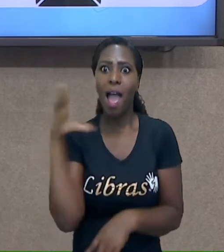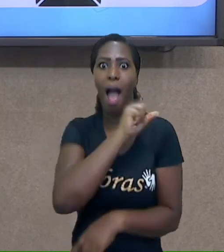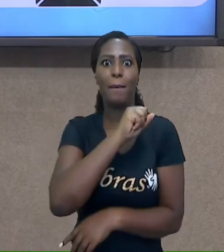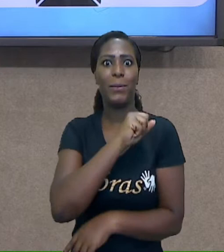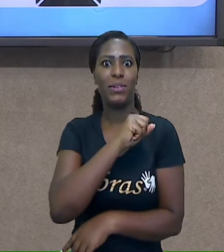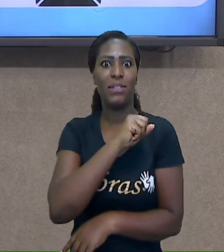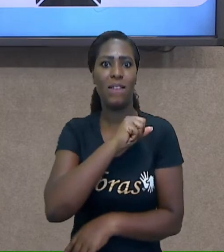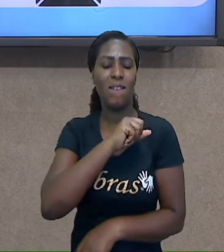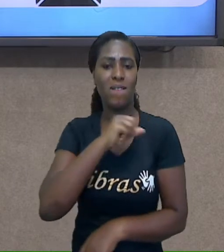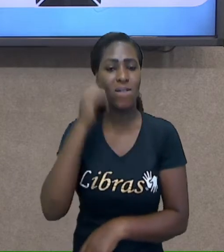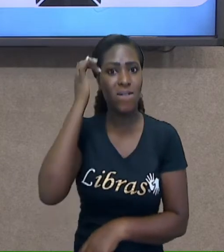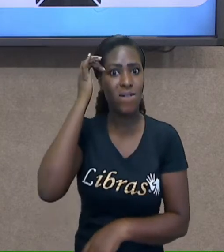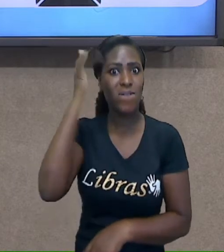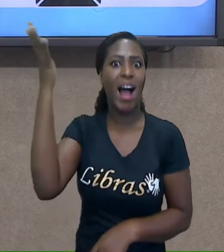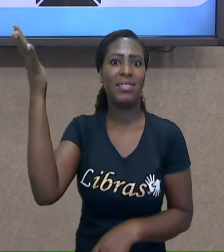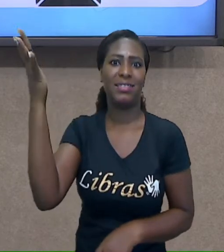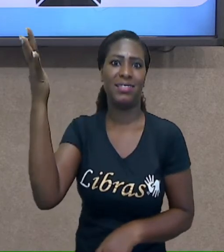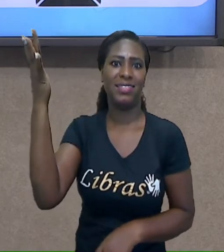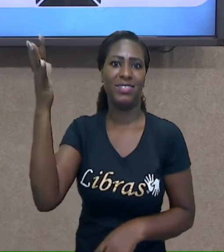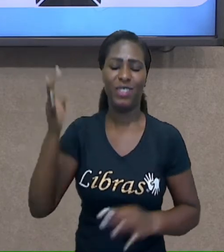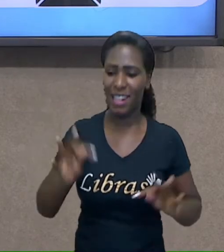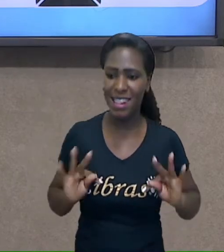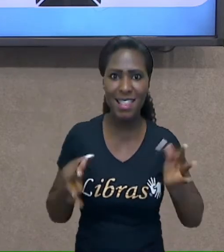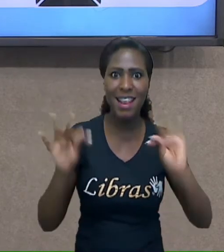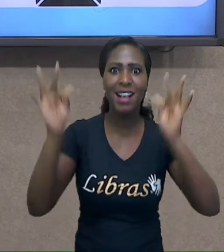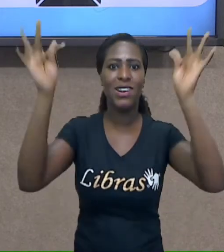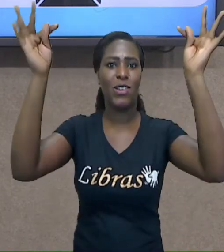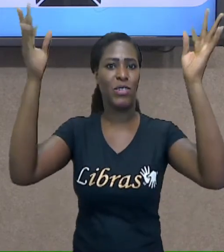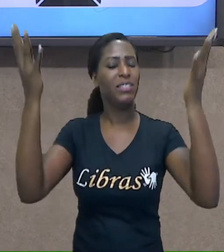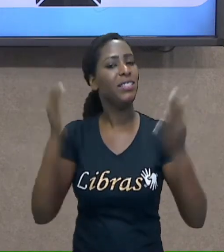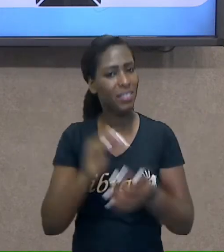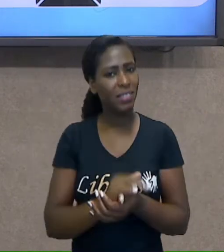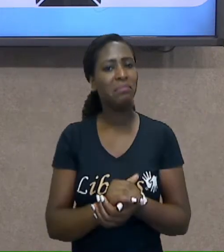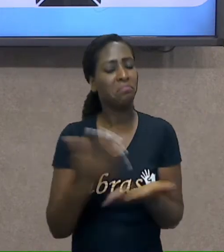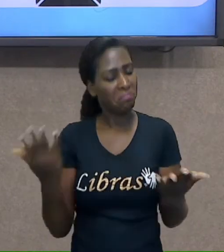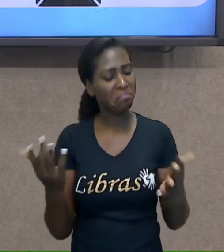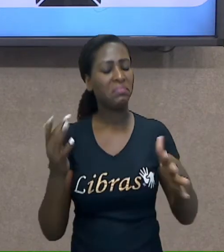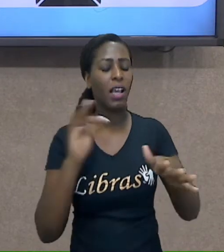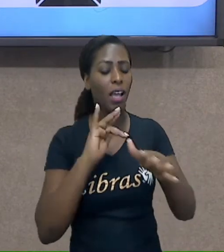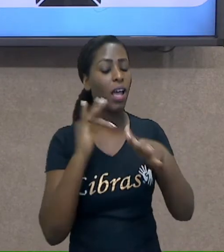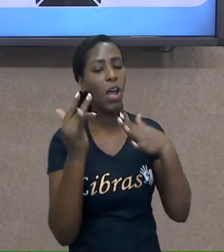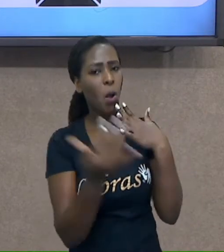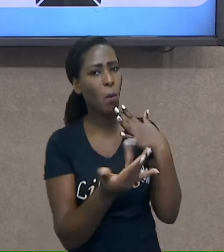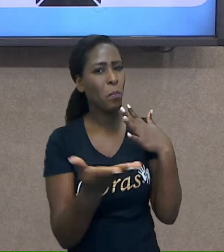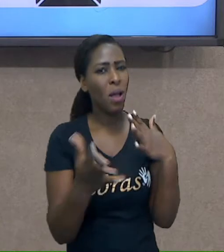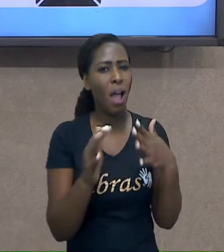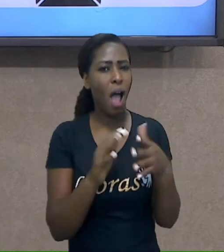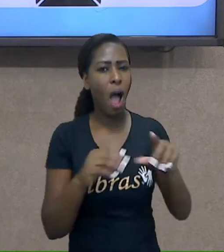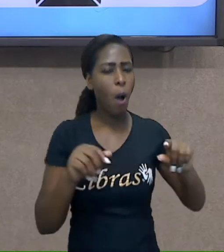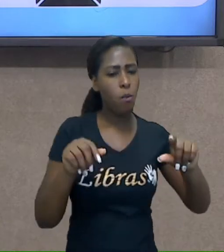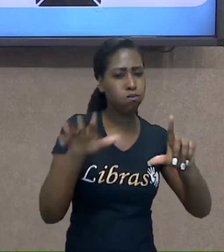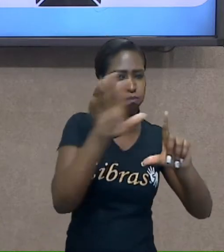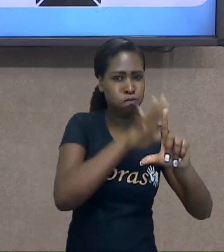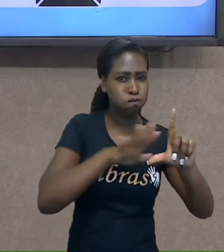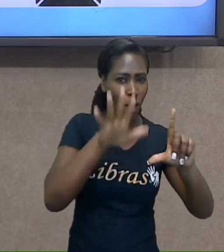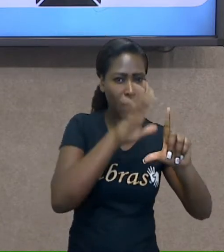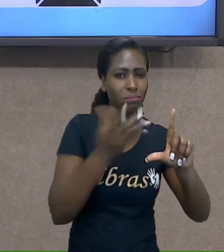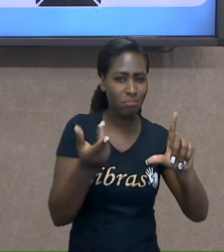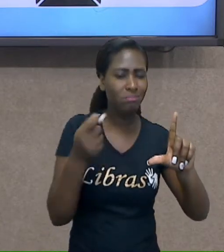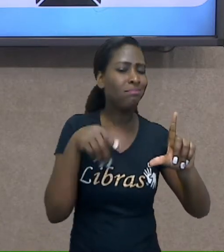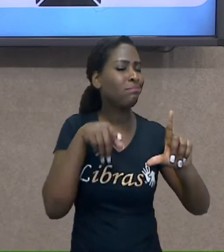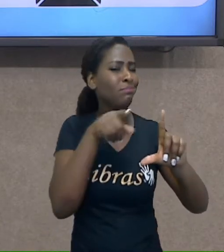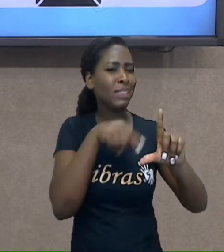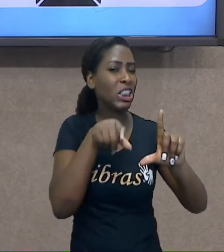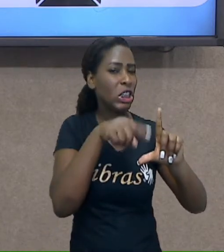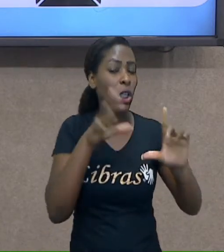muito maior. Além disso, a mídia digital também refere a toda essa